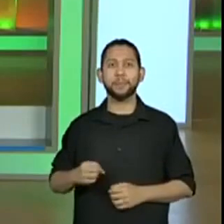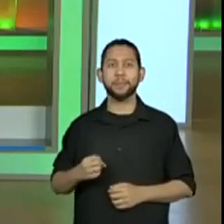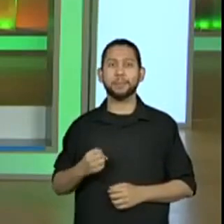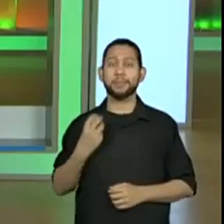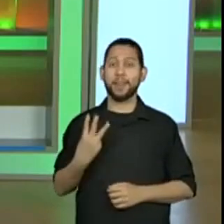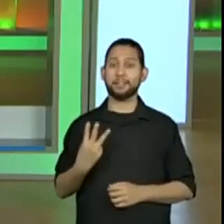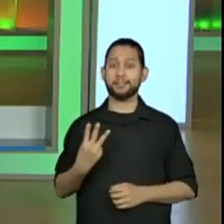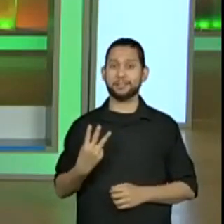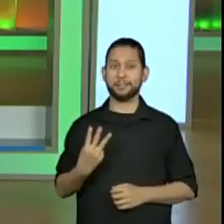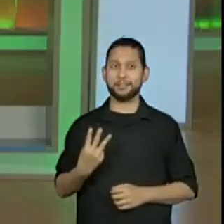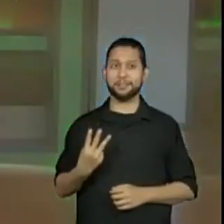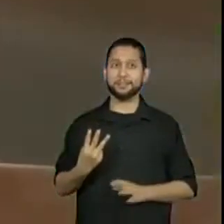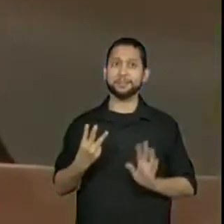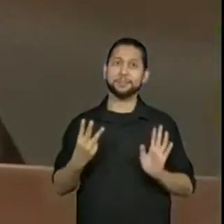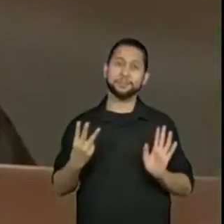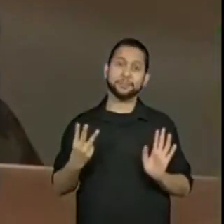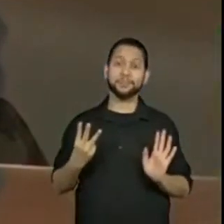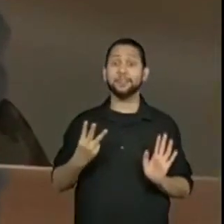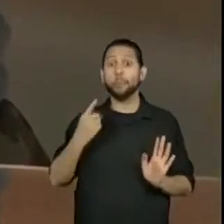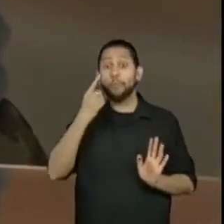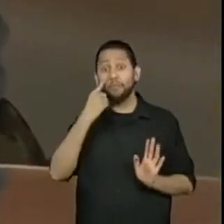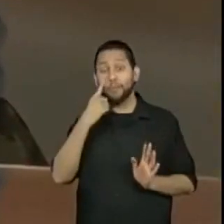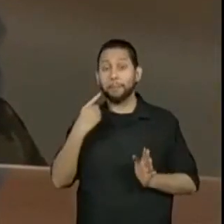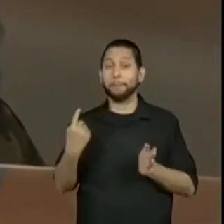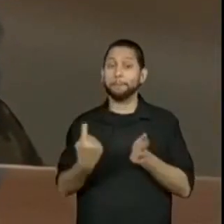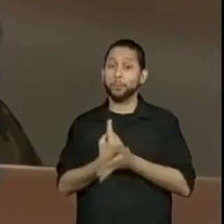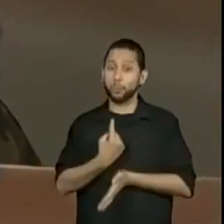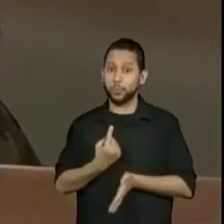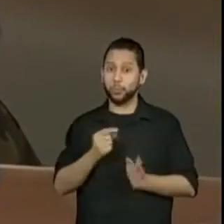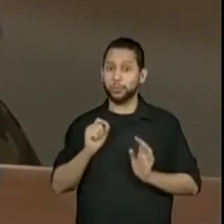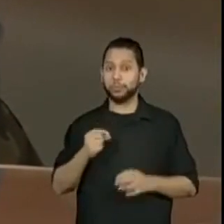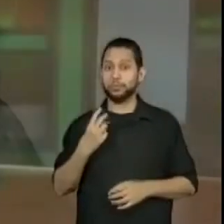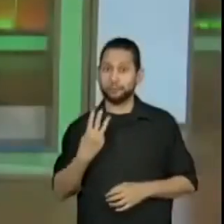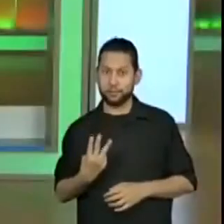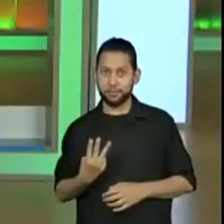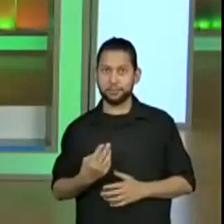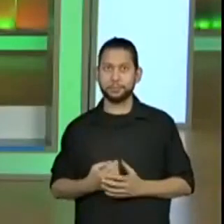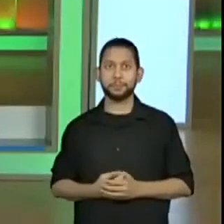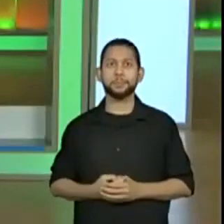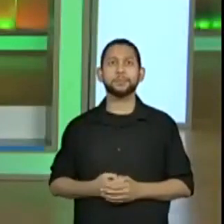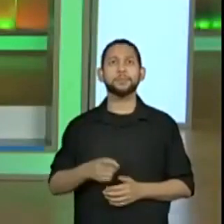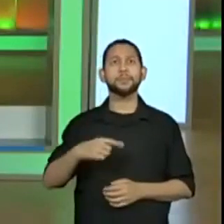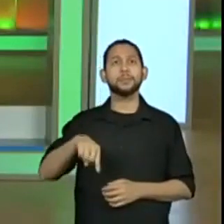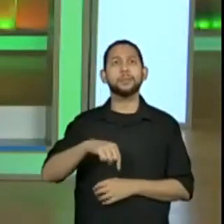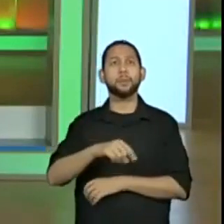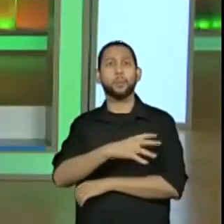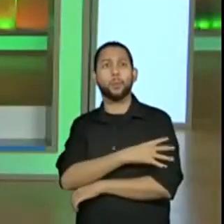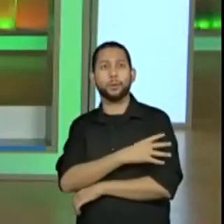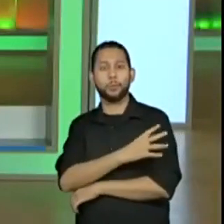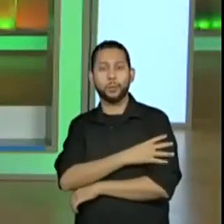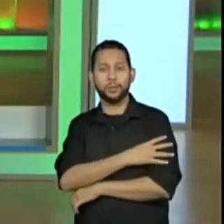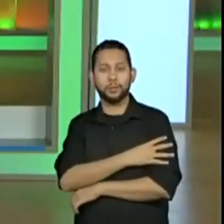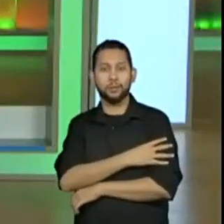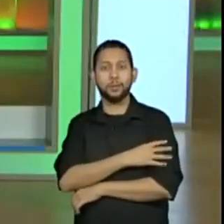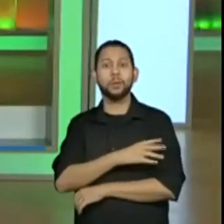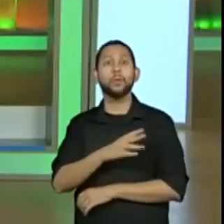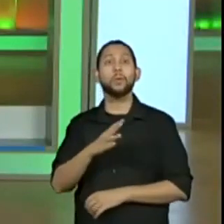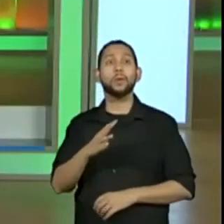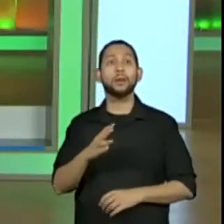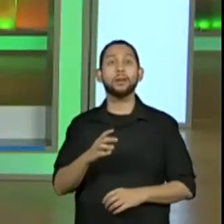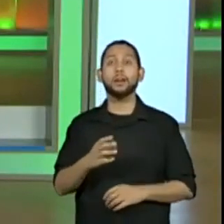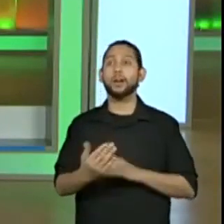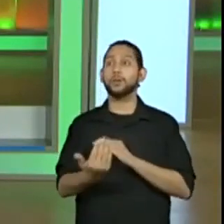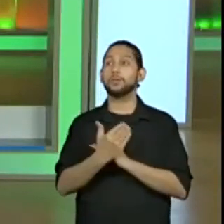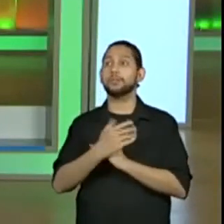Vamos. Tá, calma. 3, depende tá da bom. Questão. É, isso. 3. Alunos do quarto ano e professores, coloquem